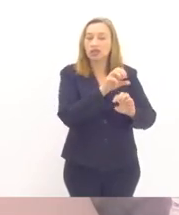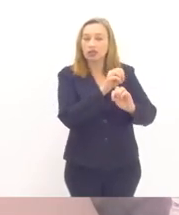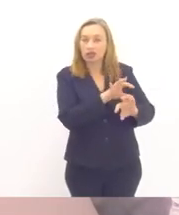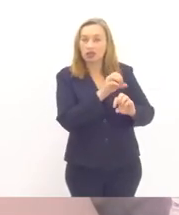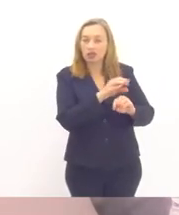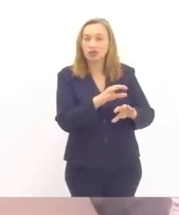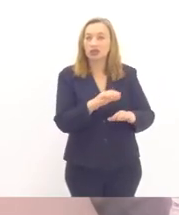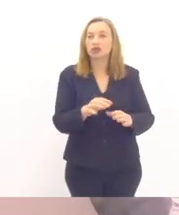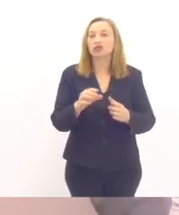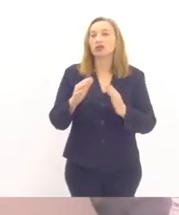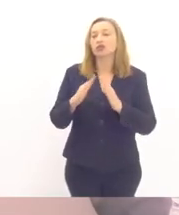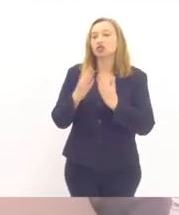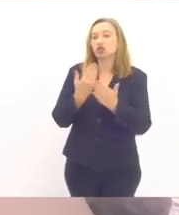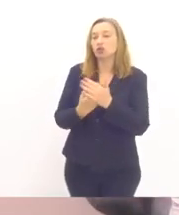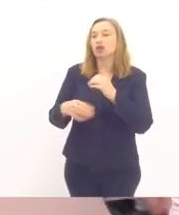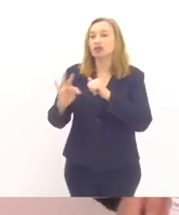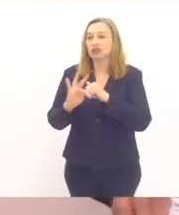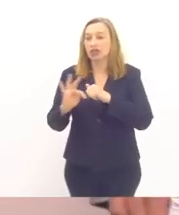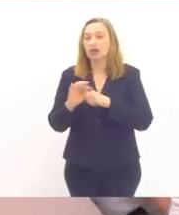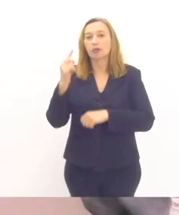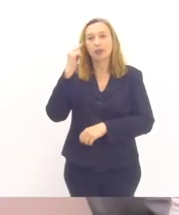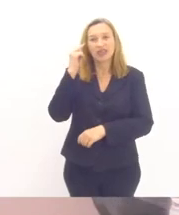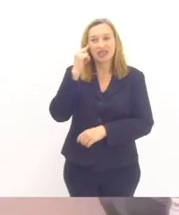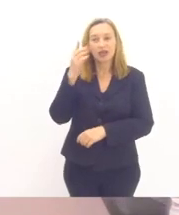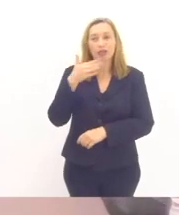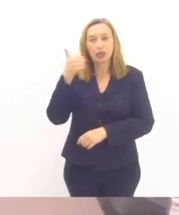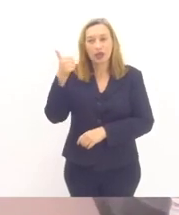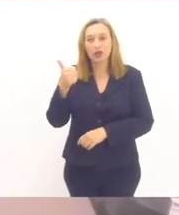a FAETEC, onde a gente possa repensar